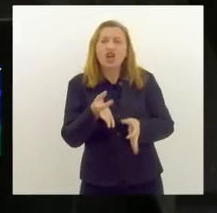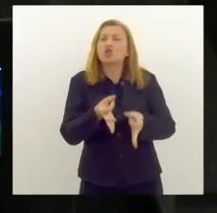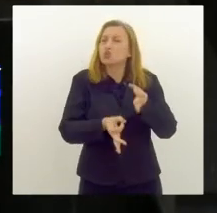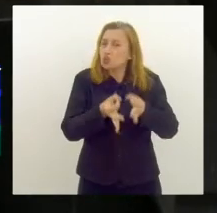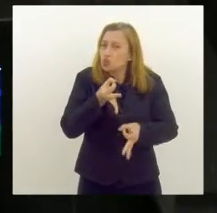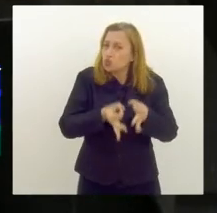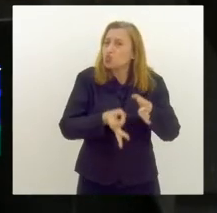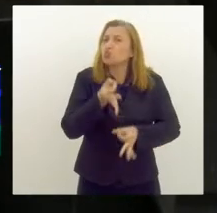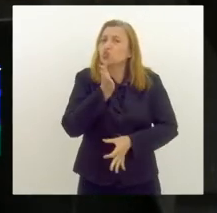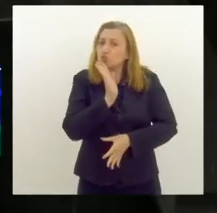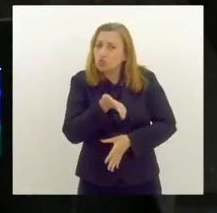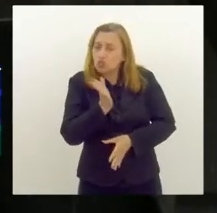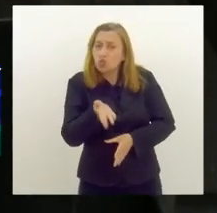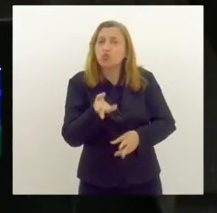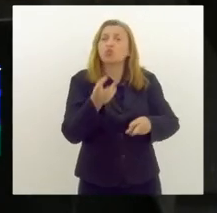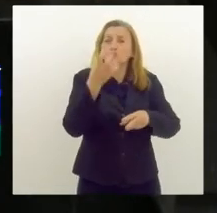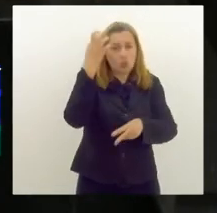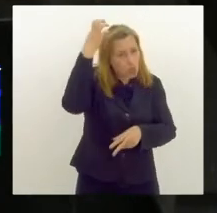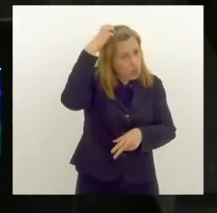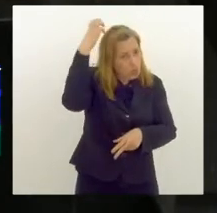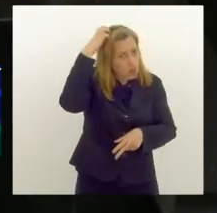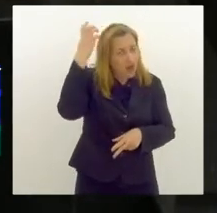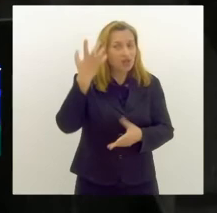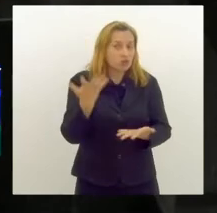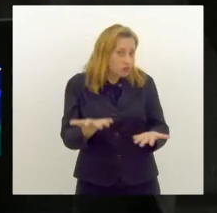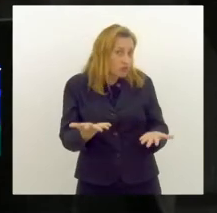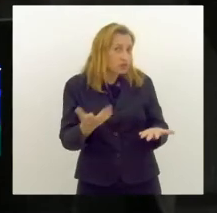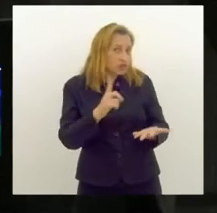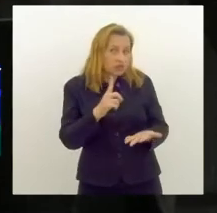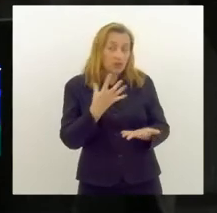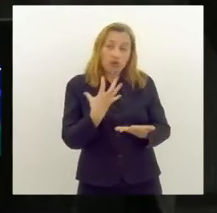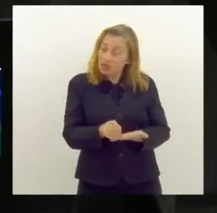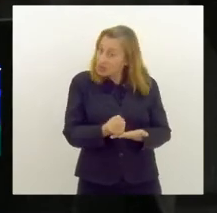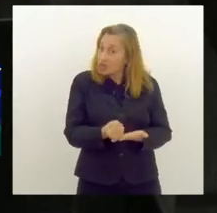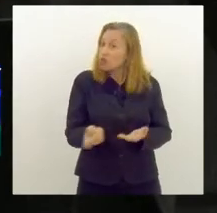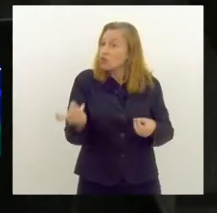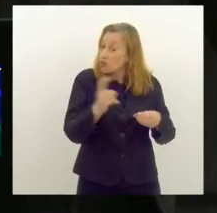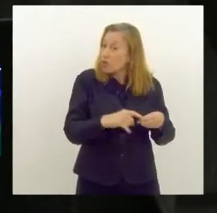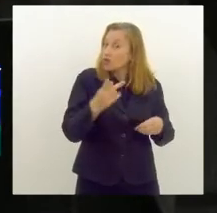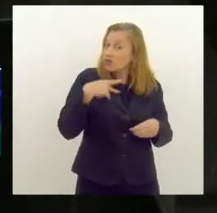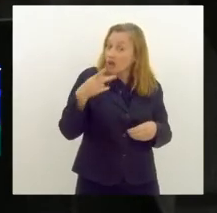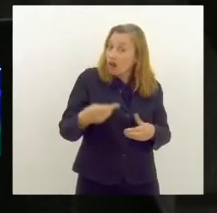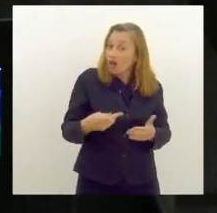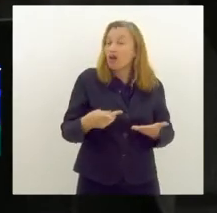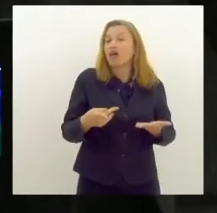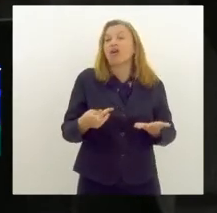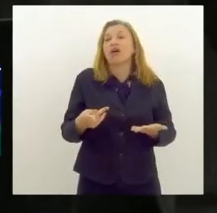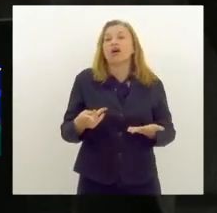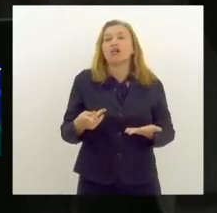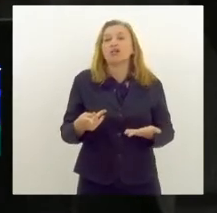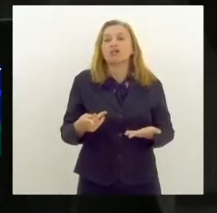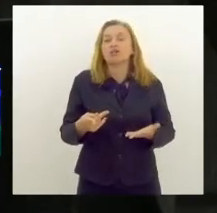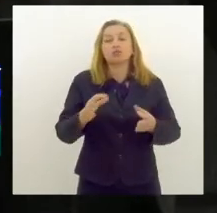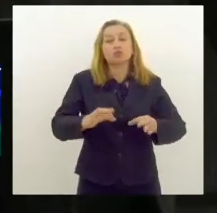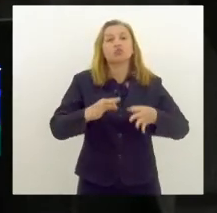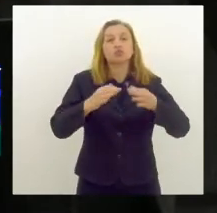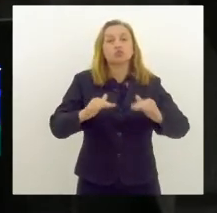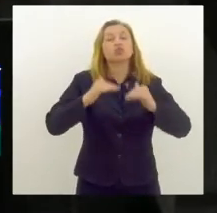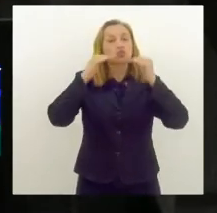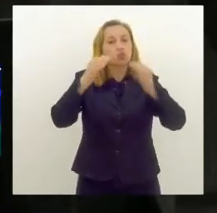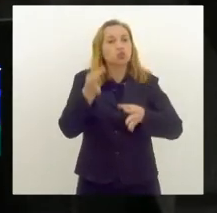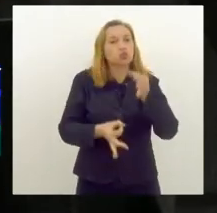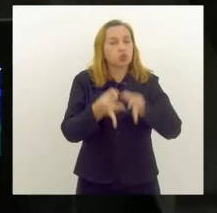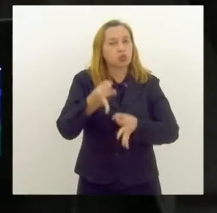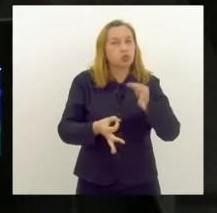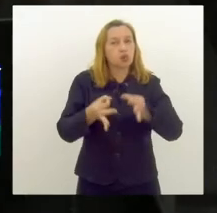julgados e não acatados. Volto a dizer, inclusive no Supremo